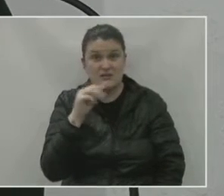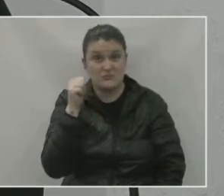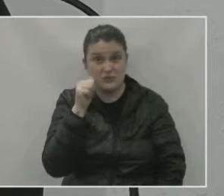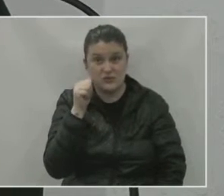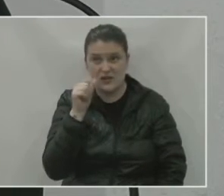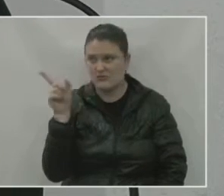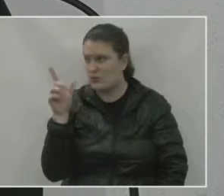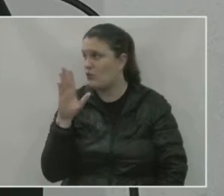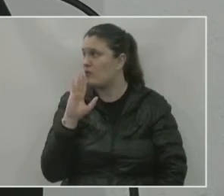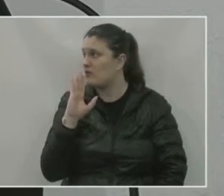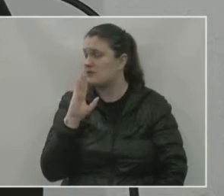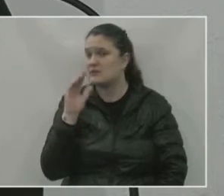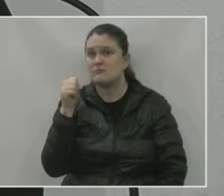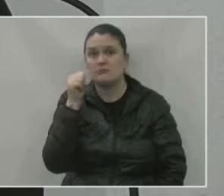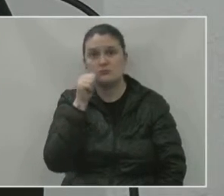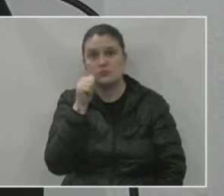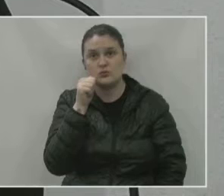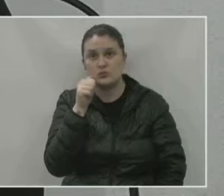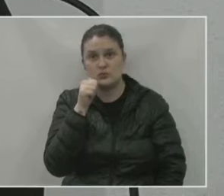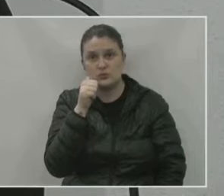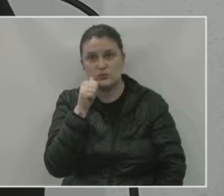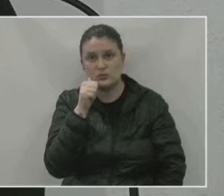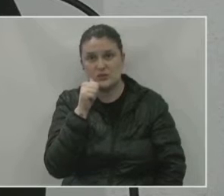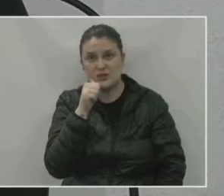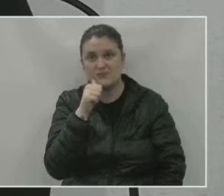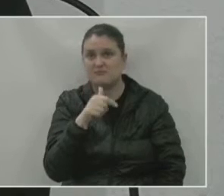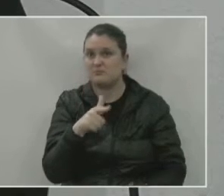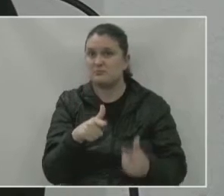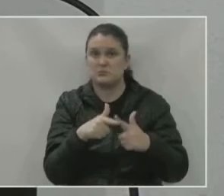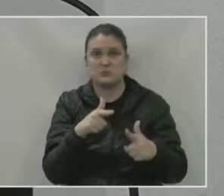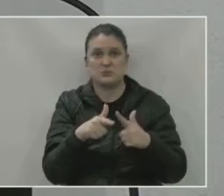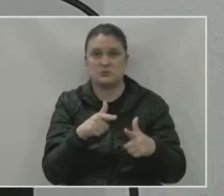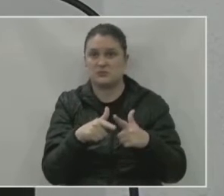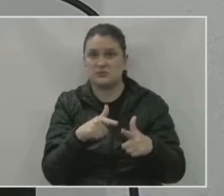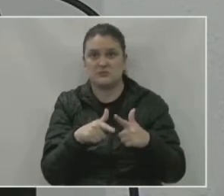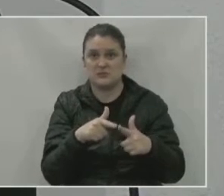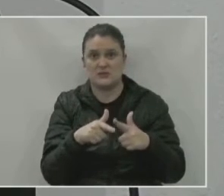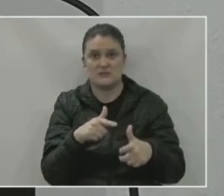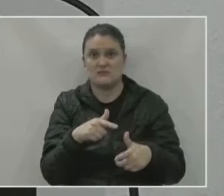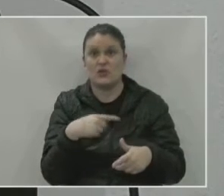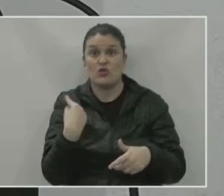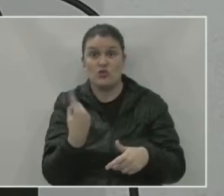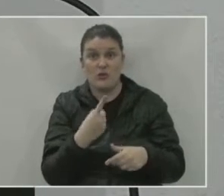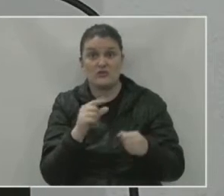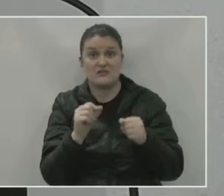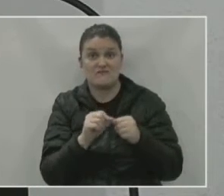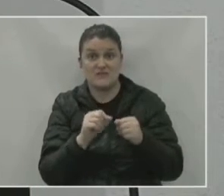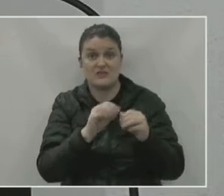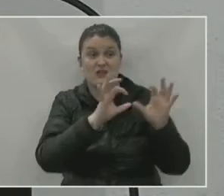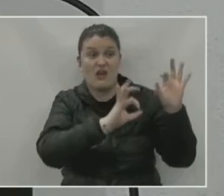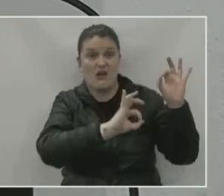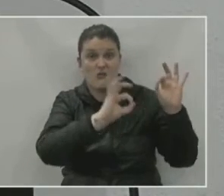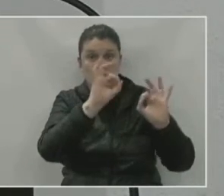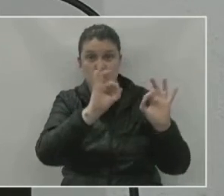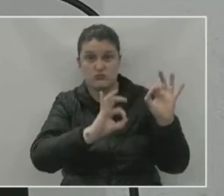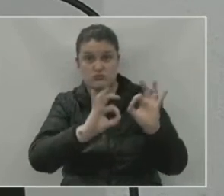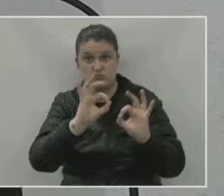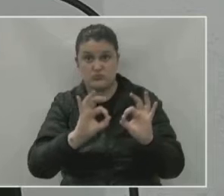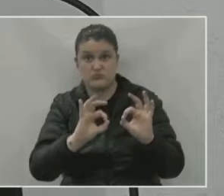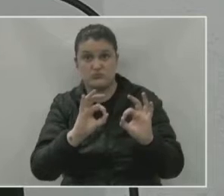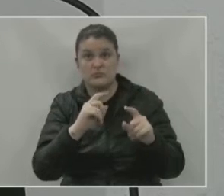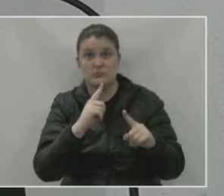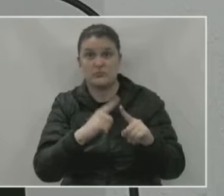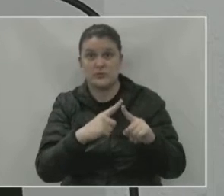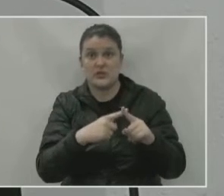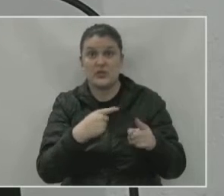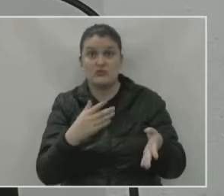vereadora Landra, as mulheres estão numa situação deplorável. Nós fizemos uma reforma lá, porque até então,